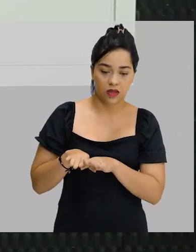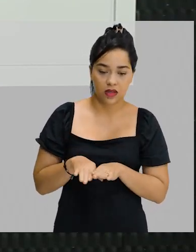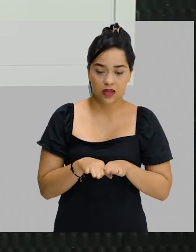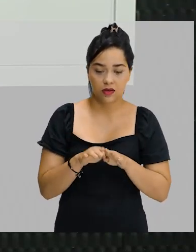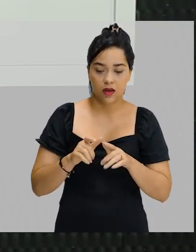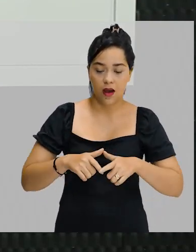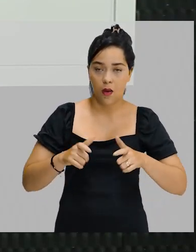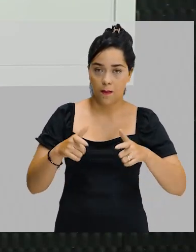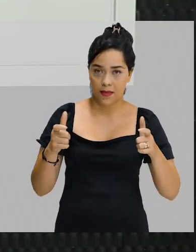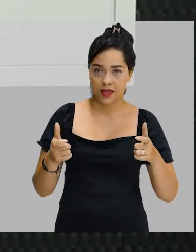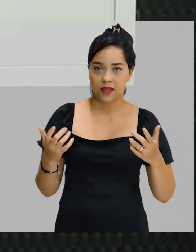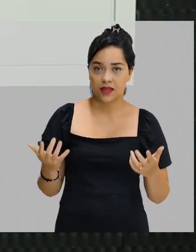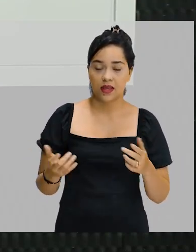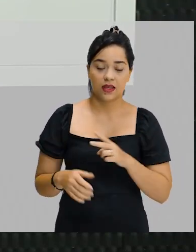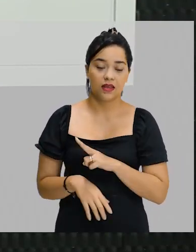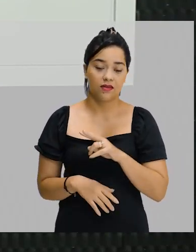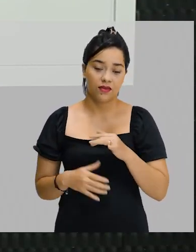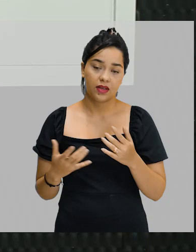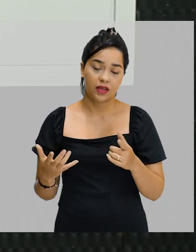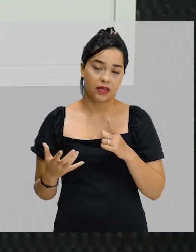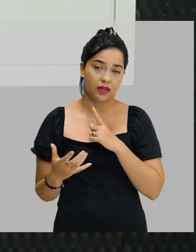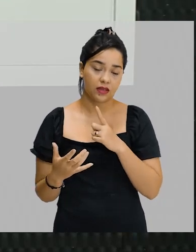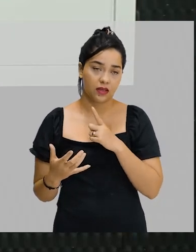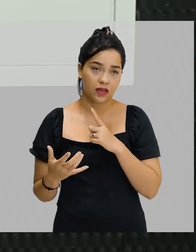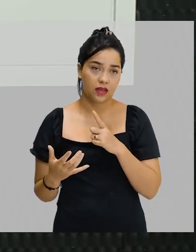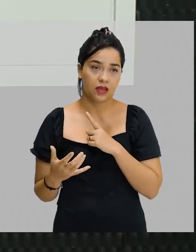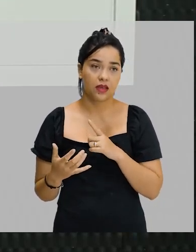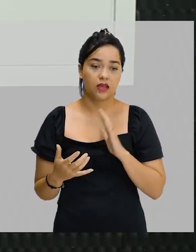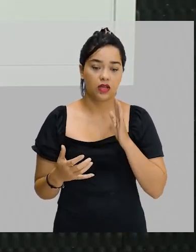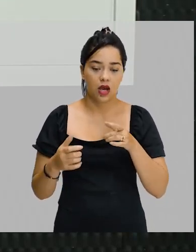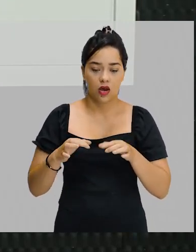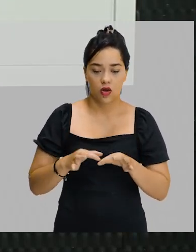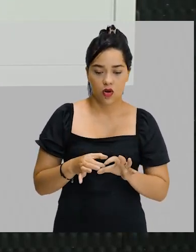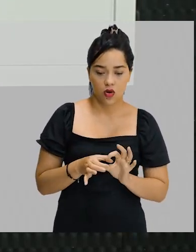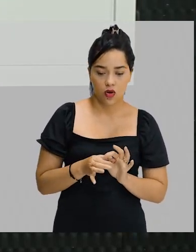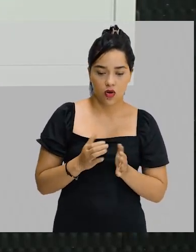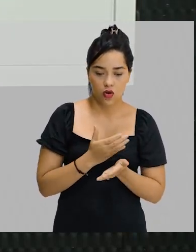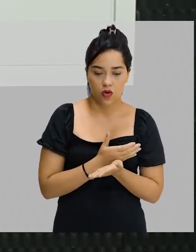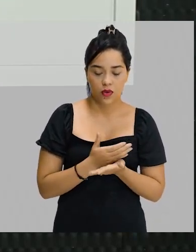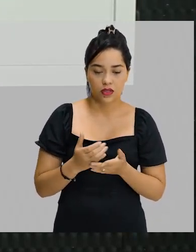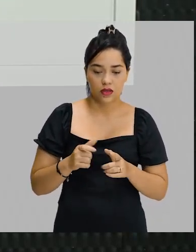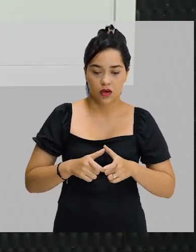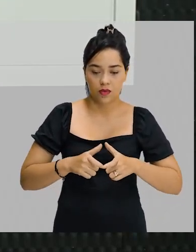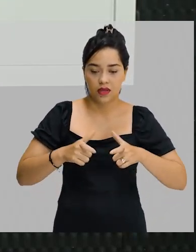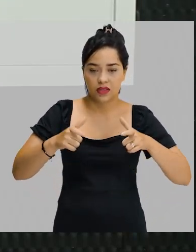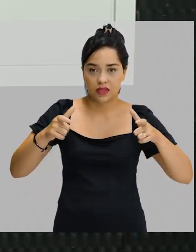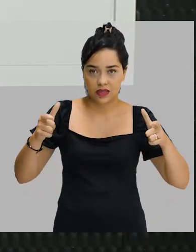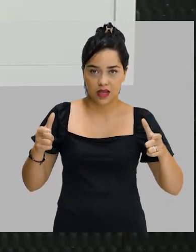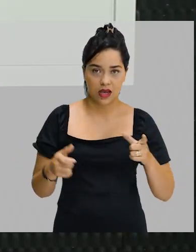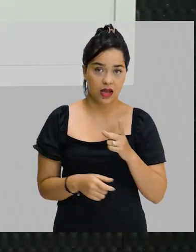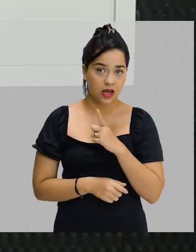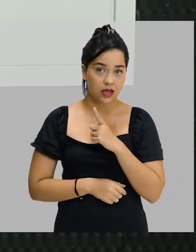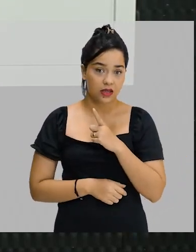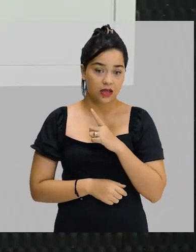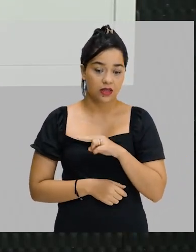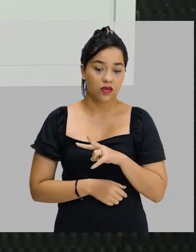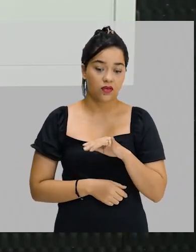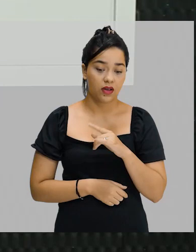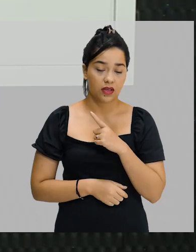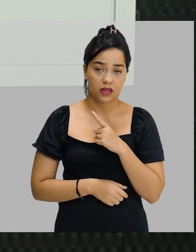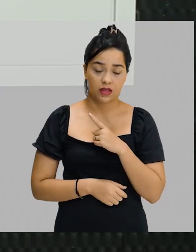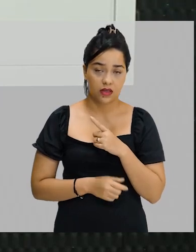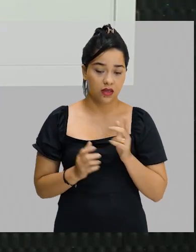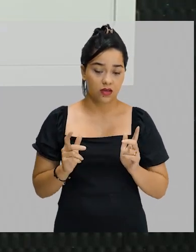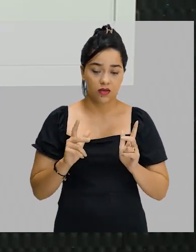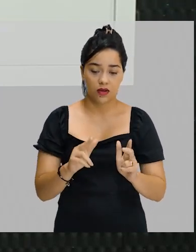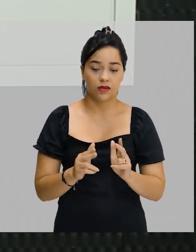aumenta-se mais o ângulo e ele vai aqui também começando a aumentar a sua elongação. Né? Então ele vai ficar